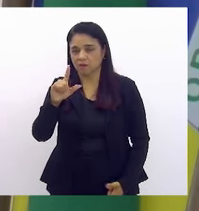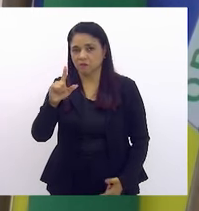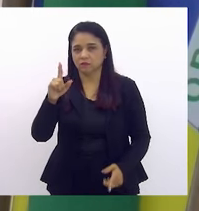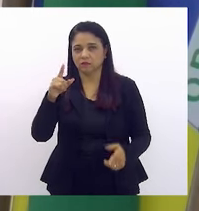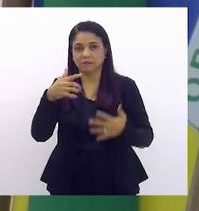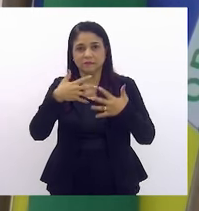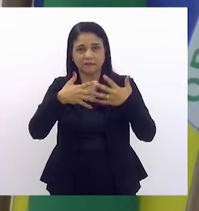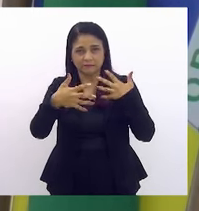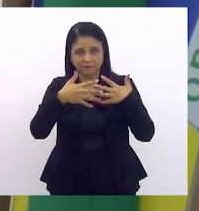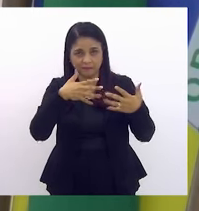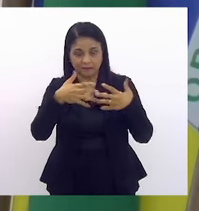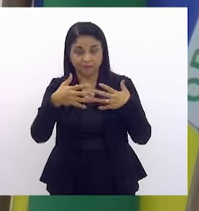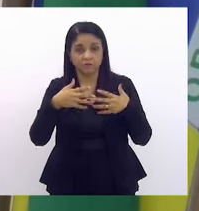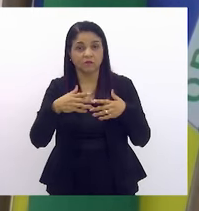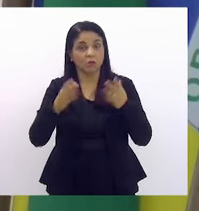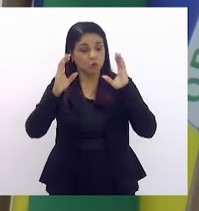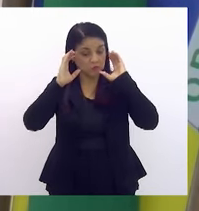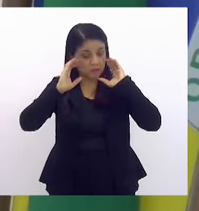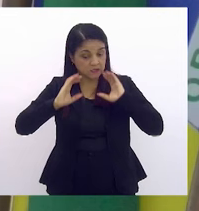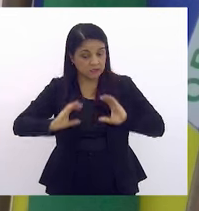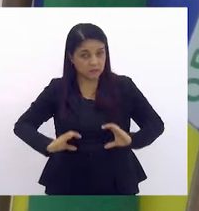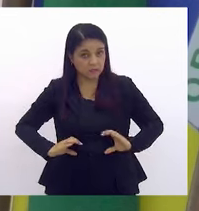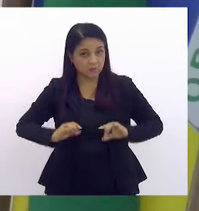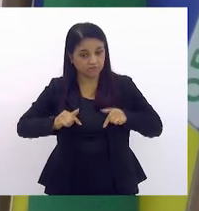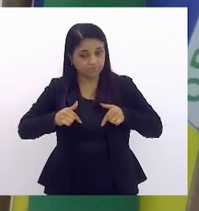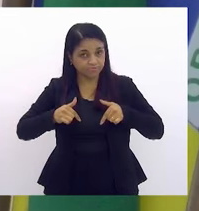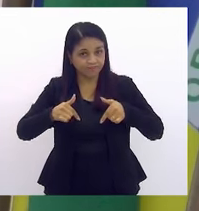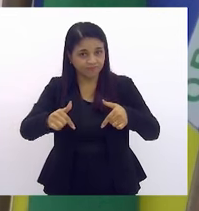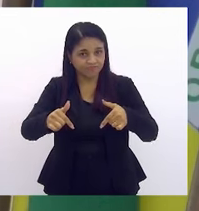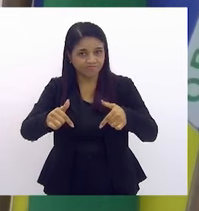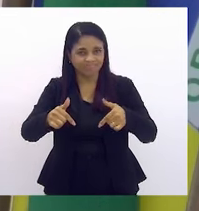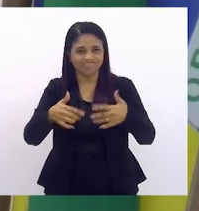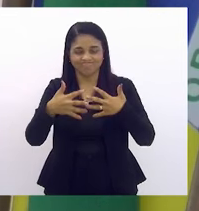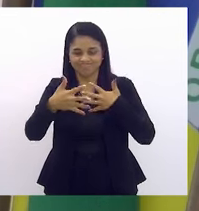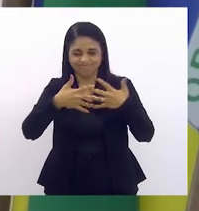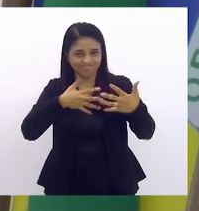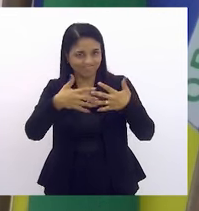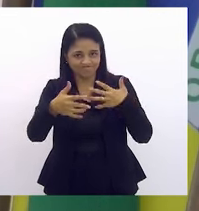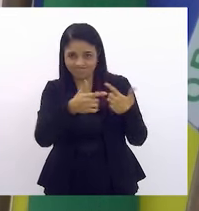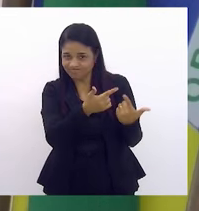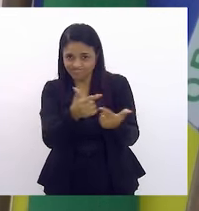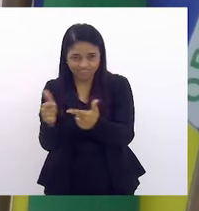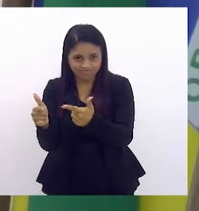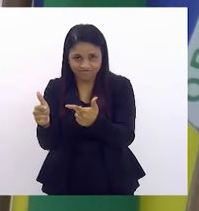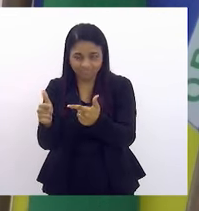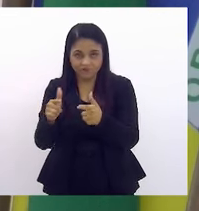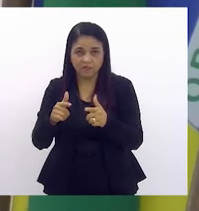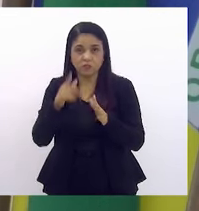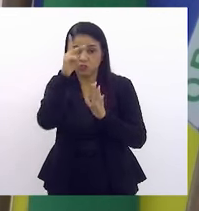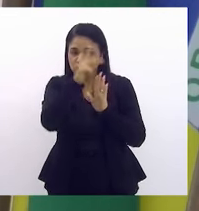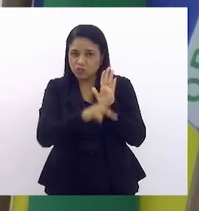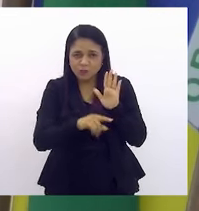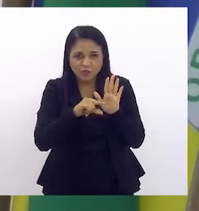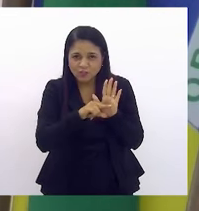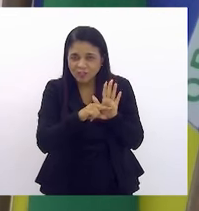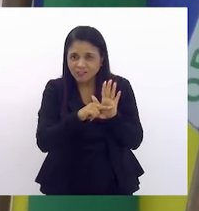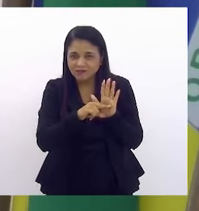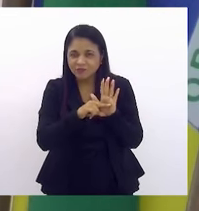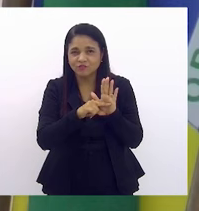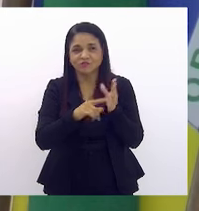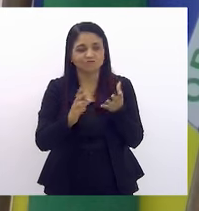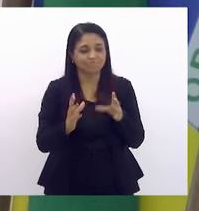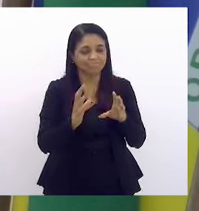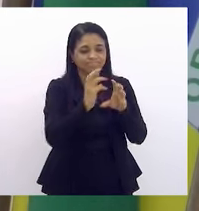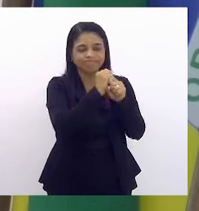exercício cidadão, sem transparência, sem cronograma dos projetos e sem execução orçamentária desses projetos, ele